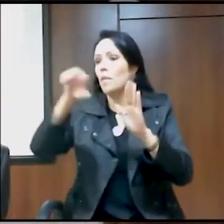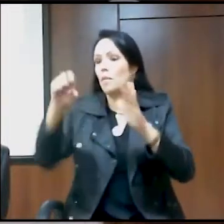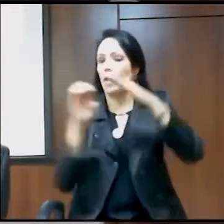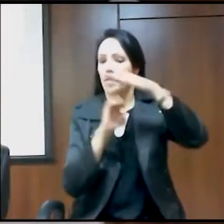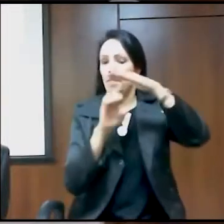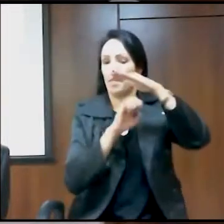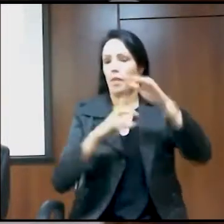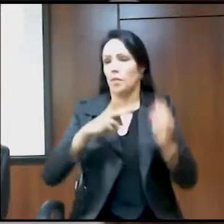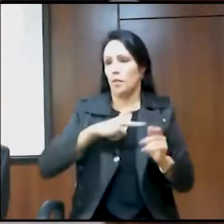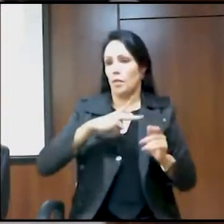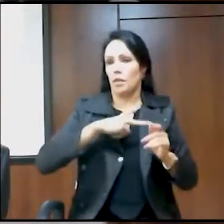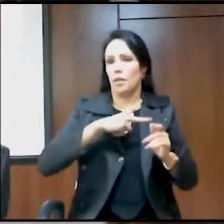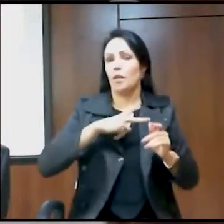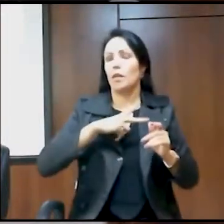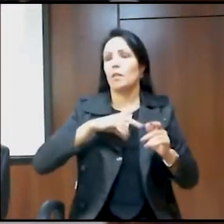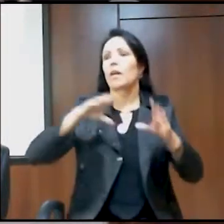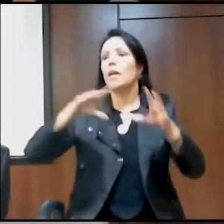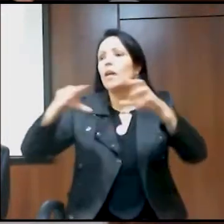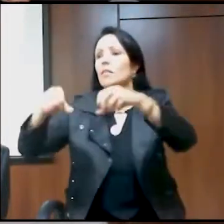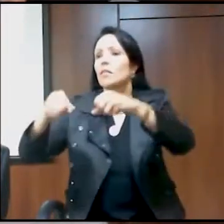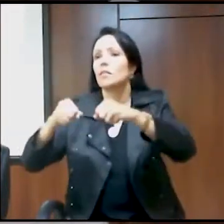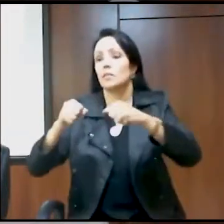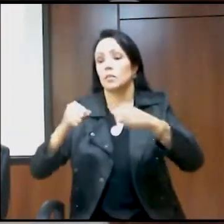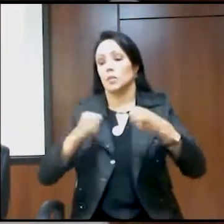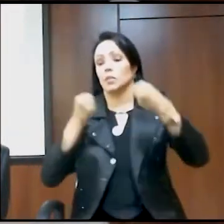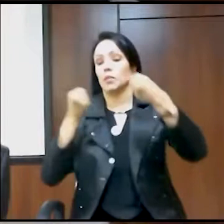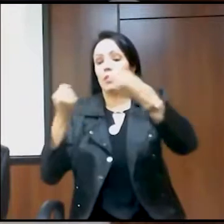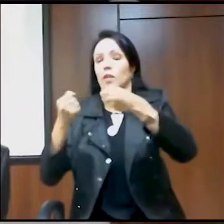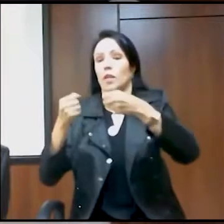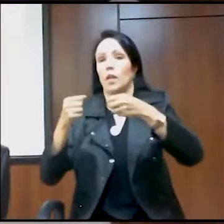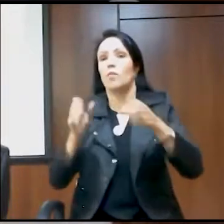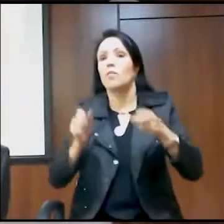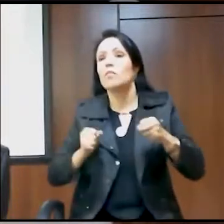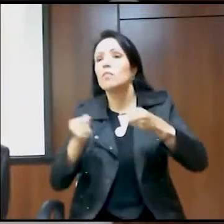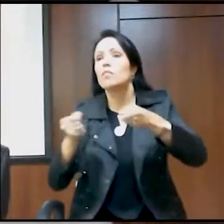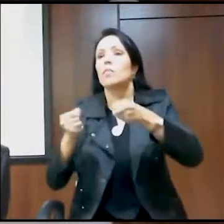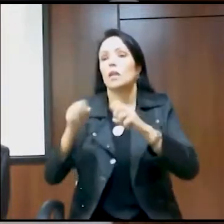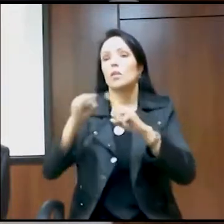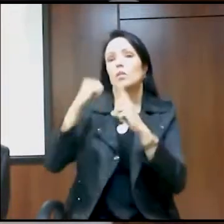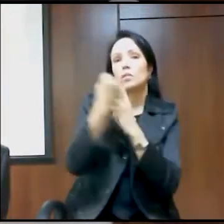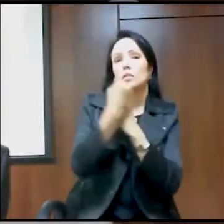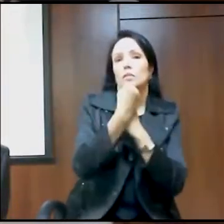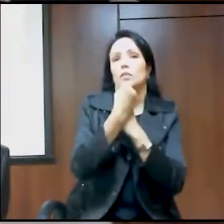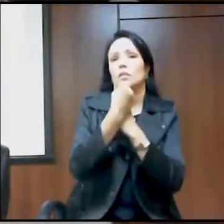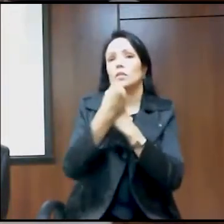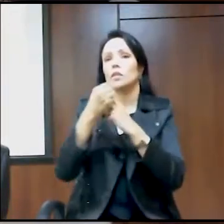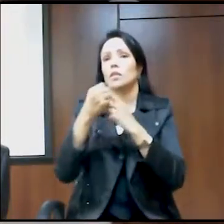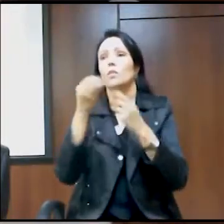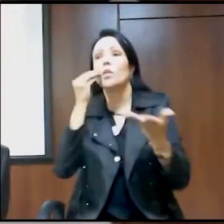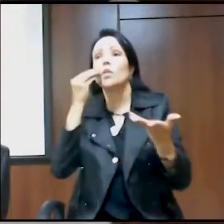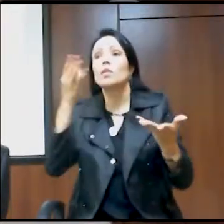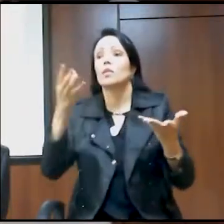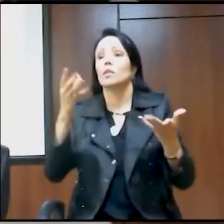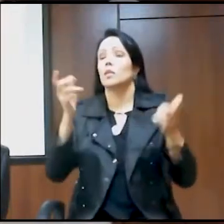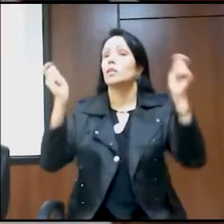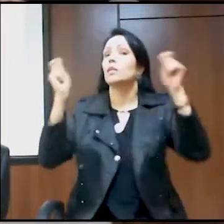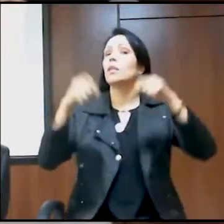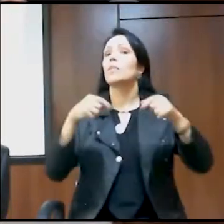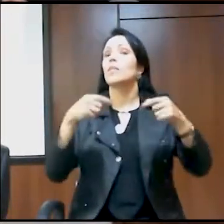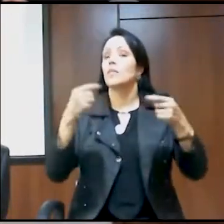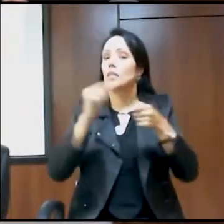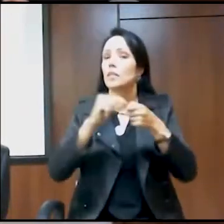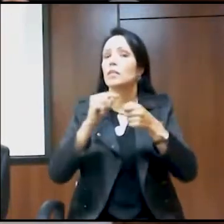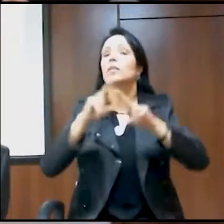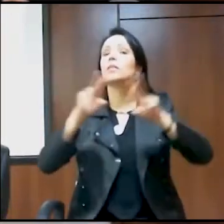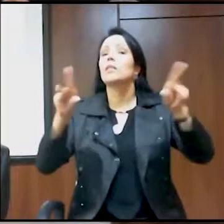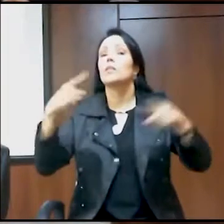que nós vamos tentar, né, mobilizar os movimentos sociais para mostrar que a alternativa da política